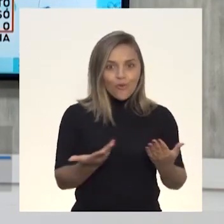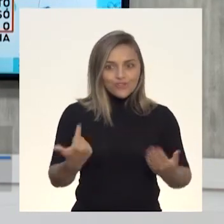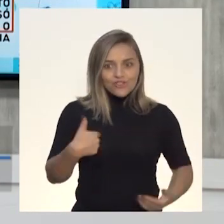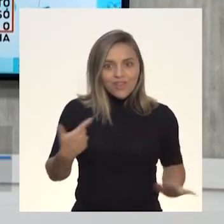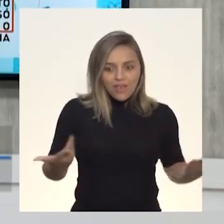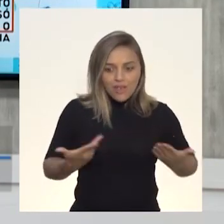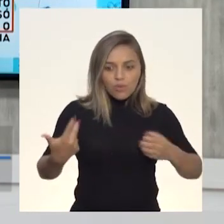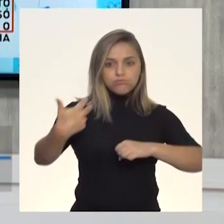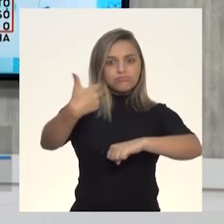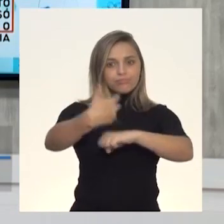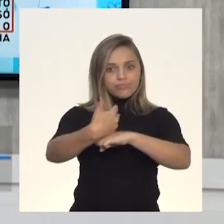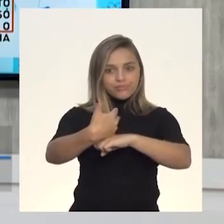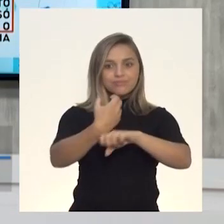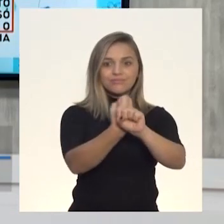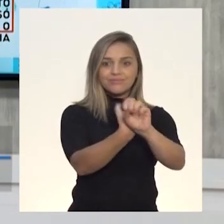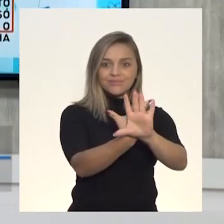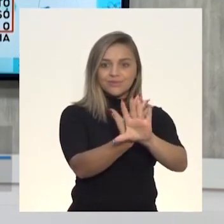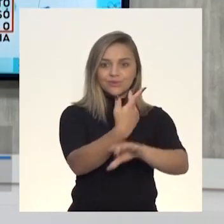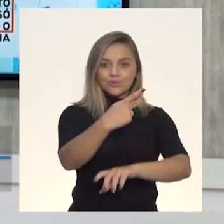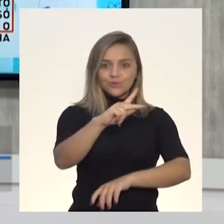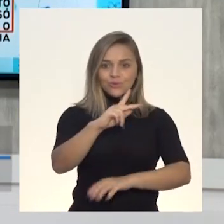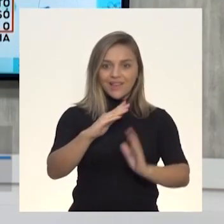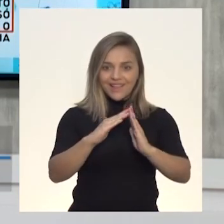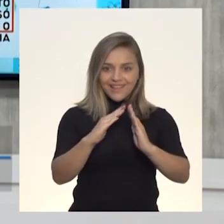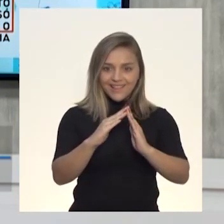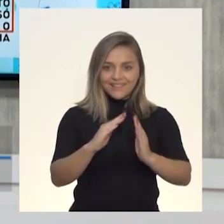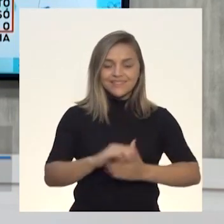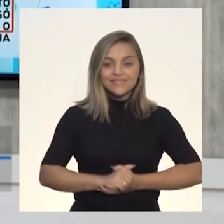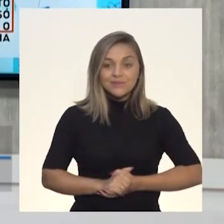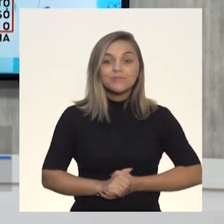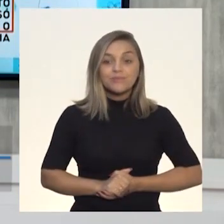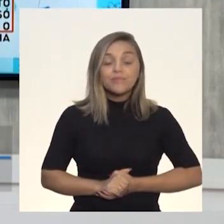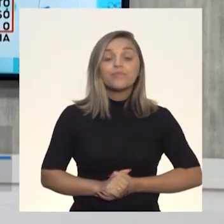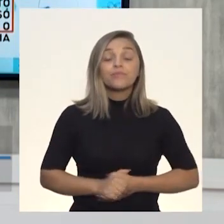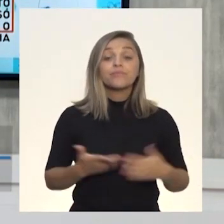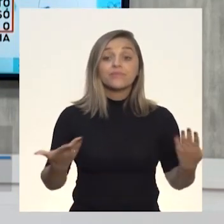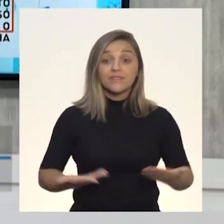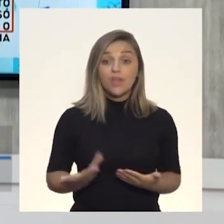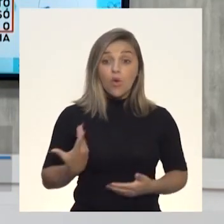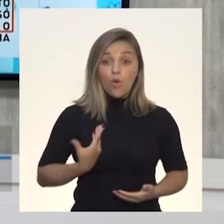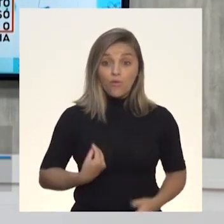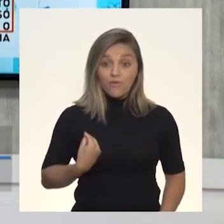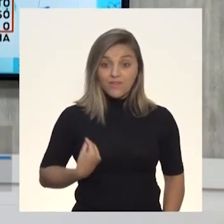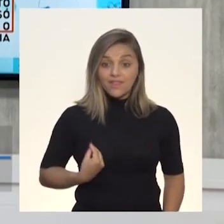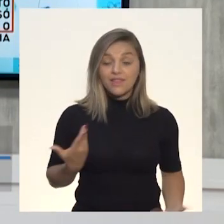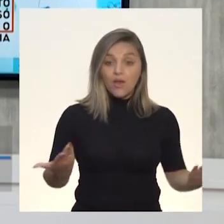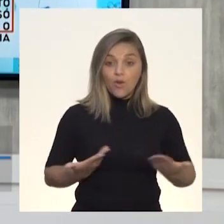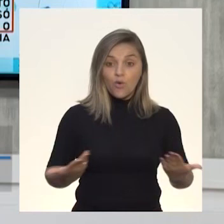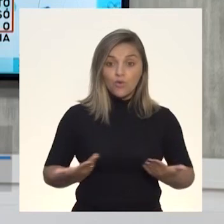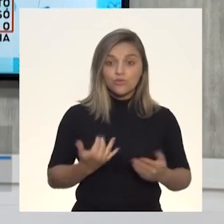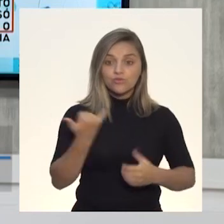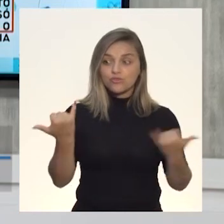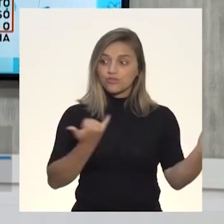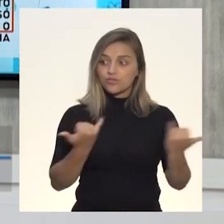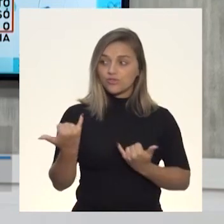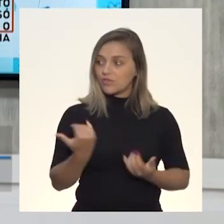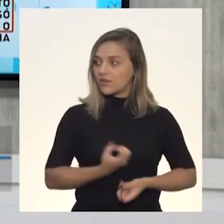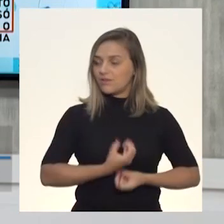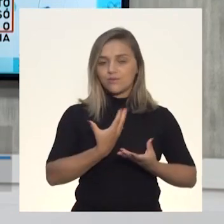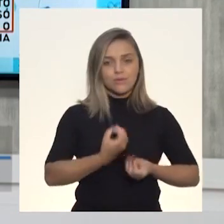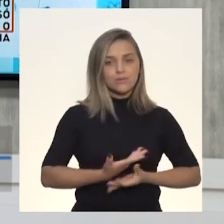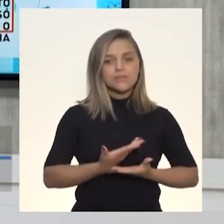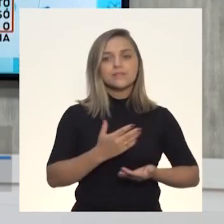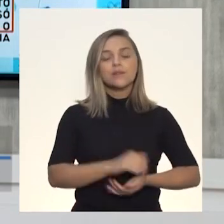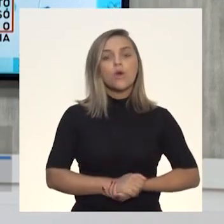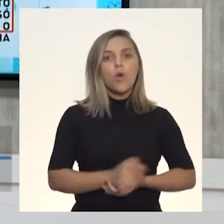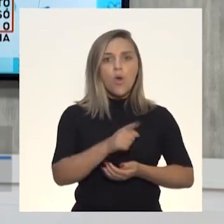né? Super conectados. Então, a gente vive essa era da informação em que sem informação a gente não consegue. Mas olha como você